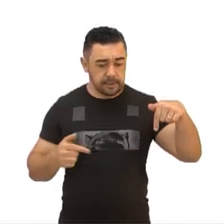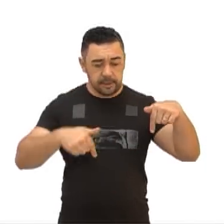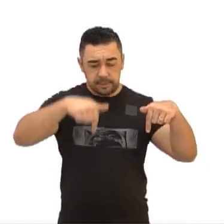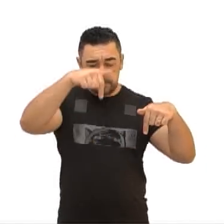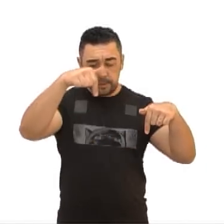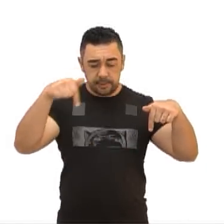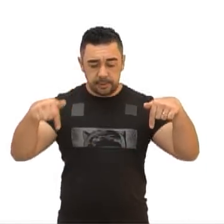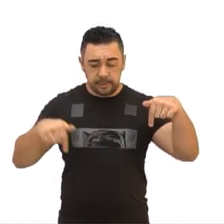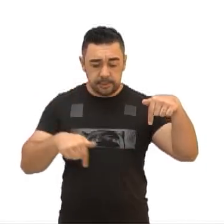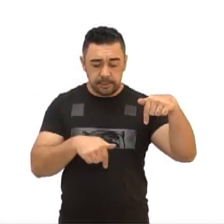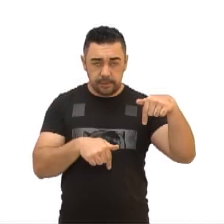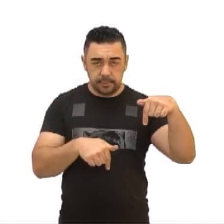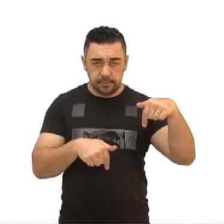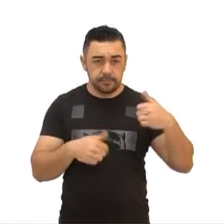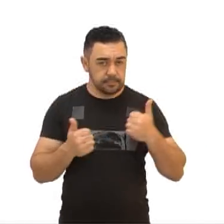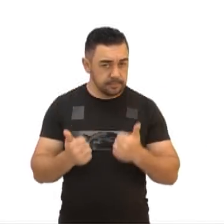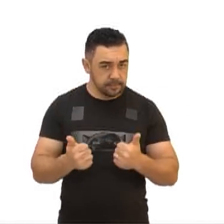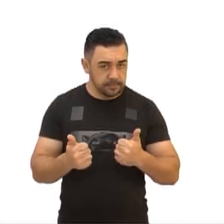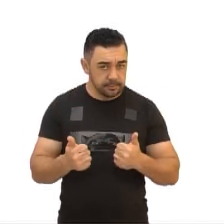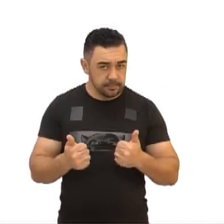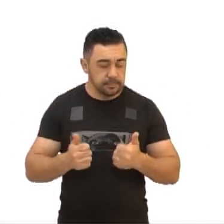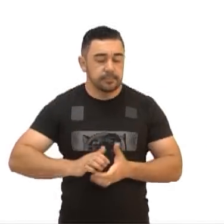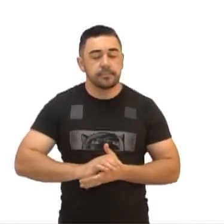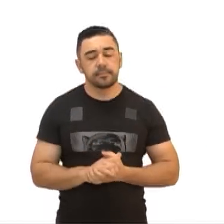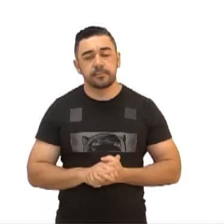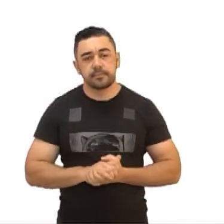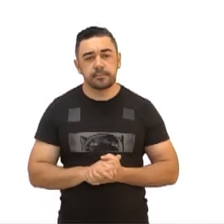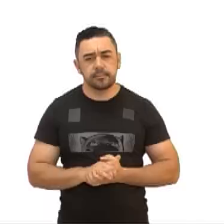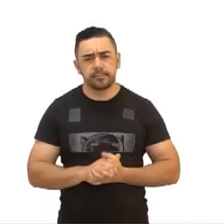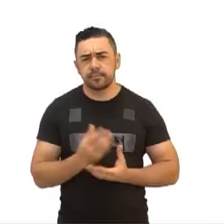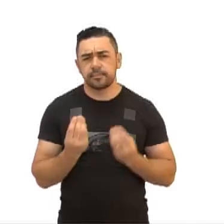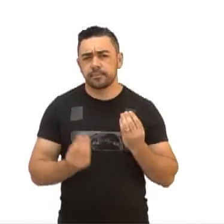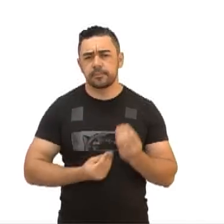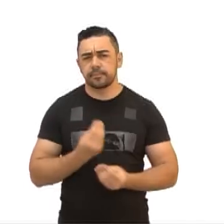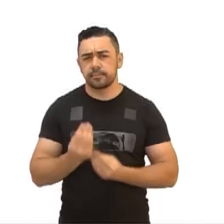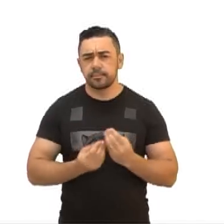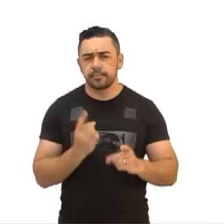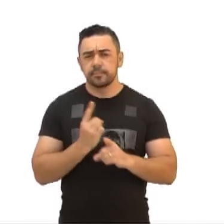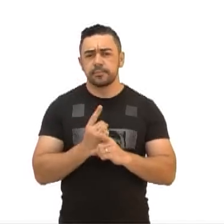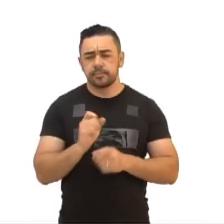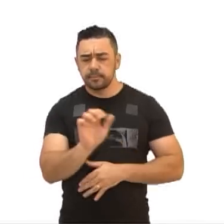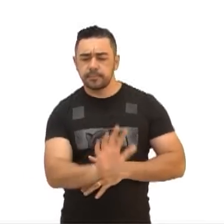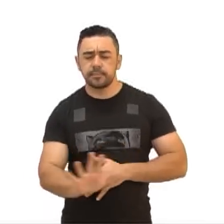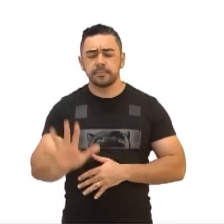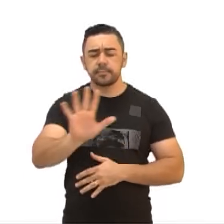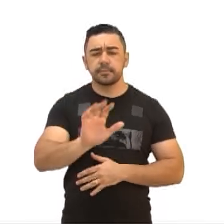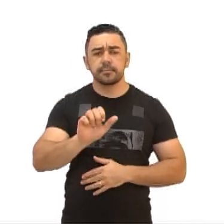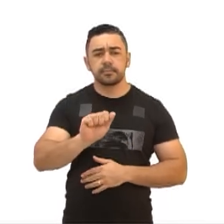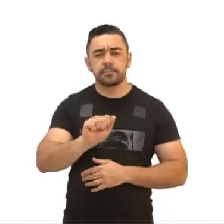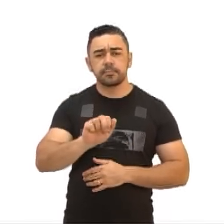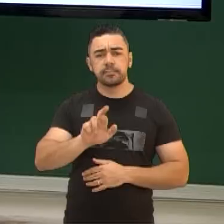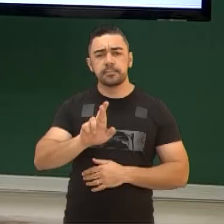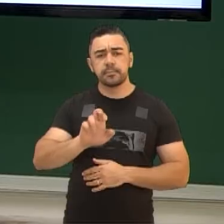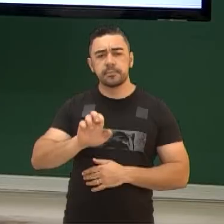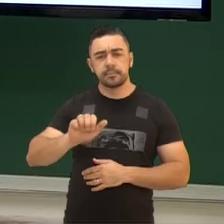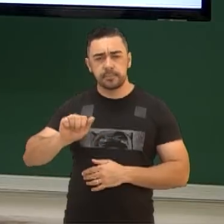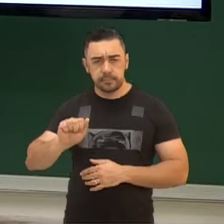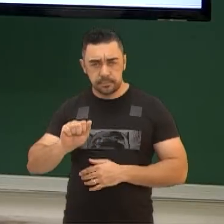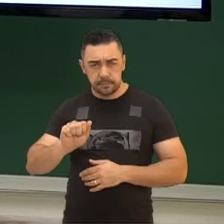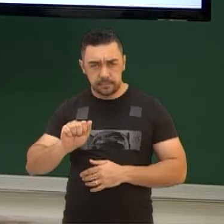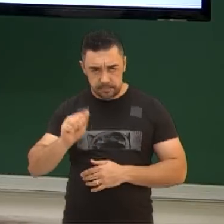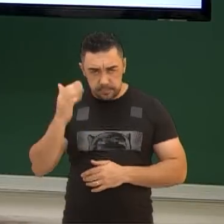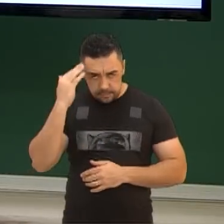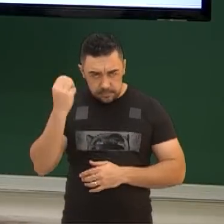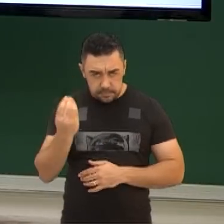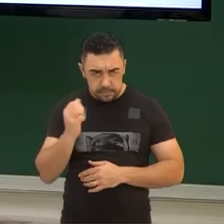ficou medindo ali 7, beleza? E como que eu encontro a área mesmo, professora? Vocês lembram como que encontra a